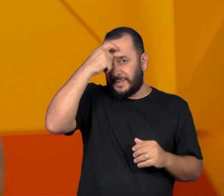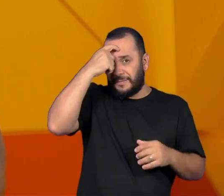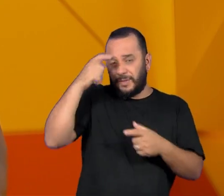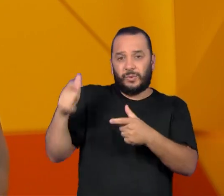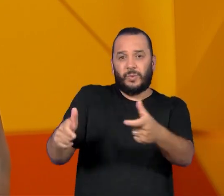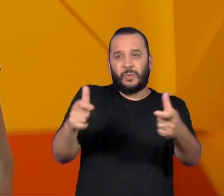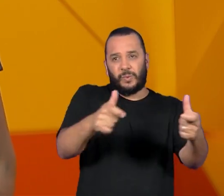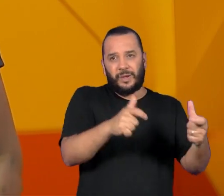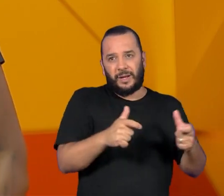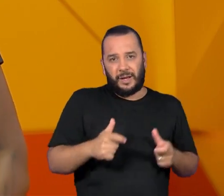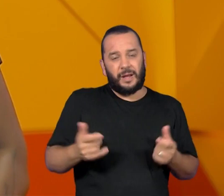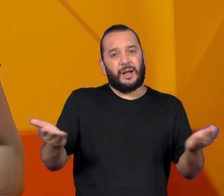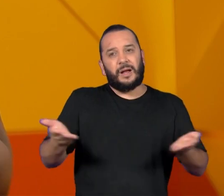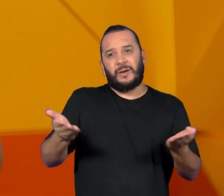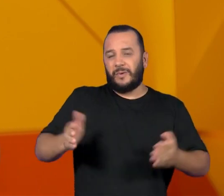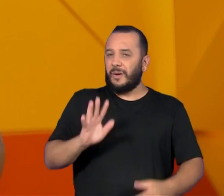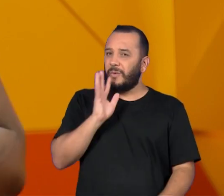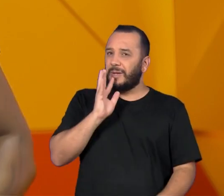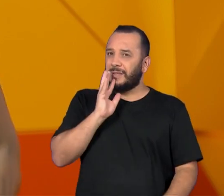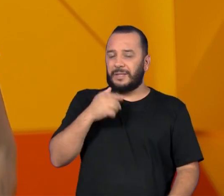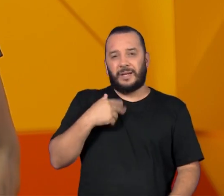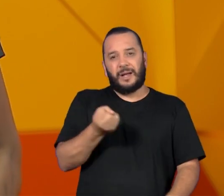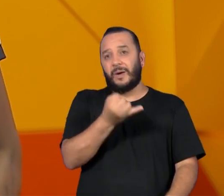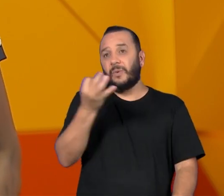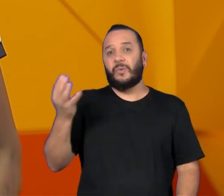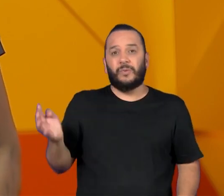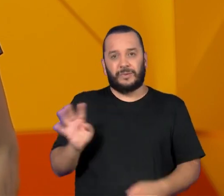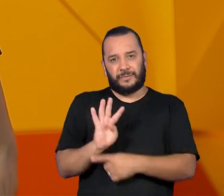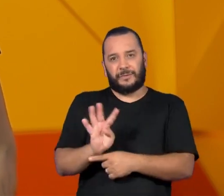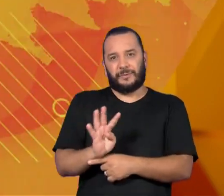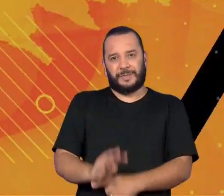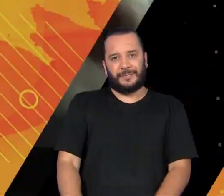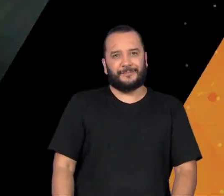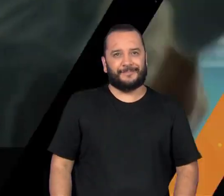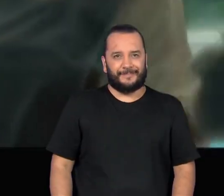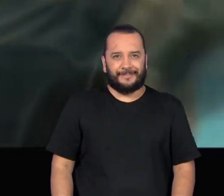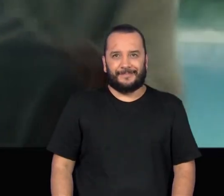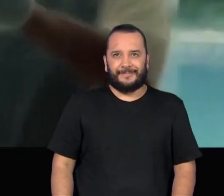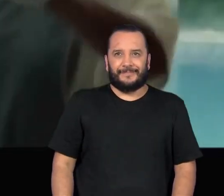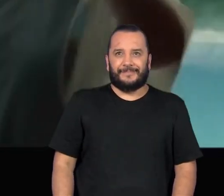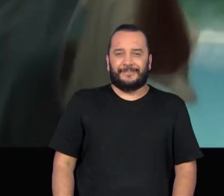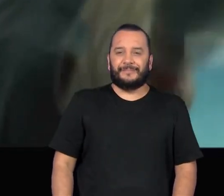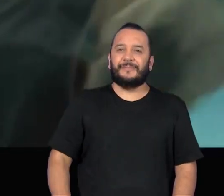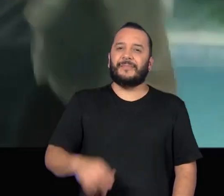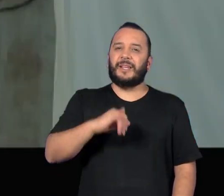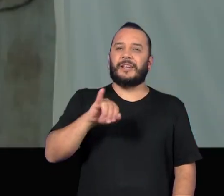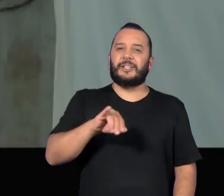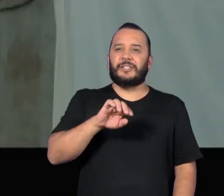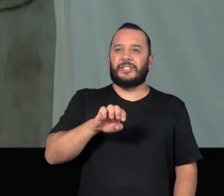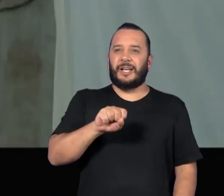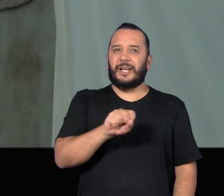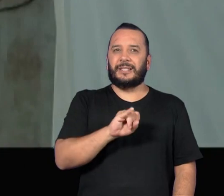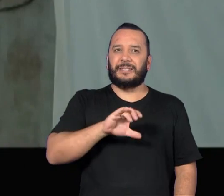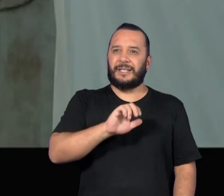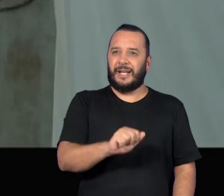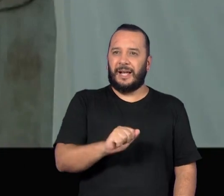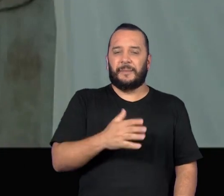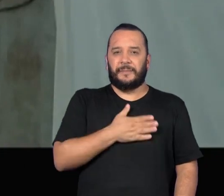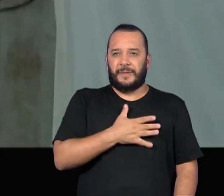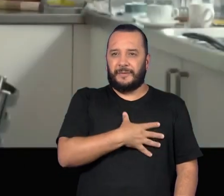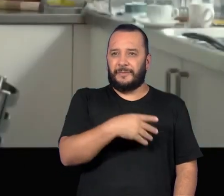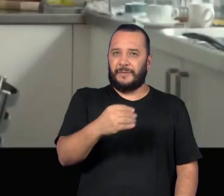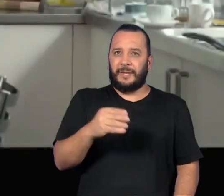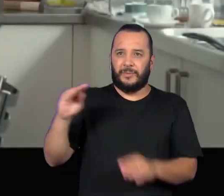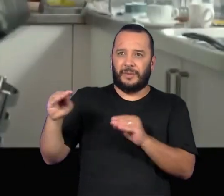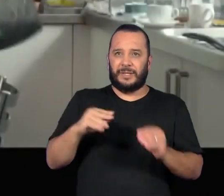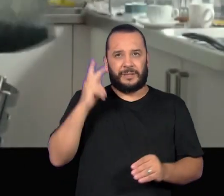lugar. Nós vamos conhecer alguns desses filmes. Jéssica, minha filha, tá querendo vir para São Paulo para ficar